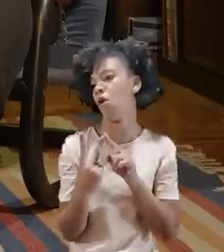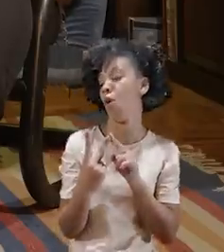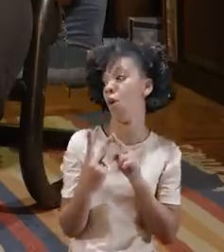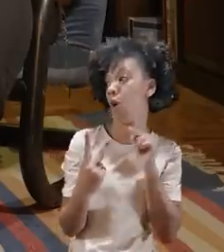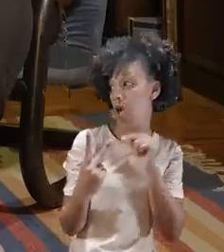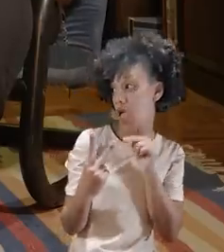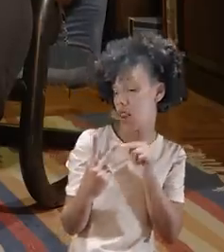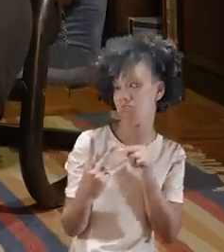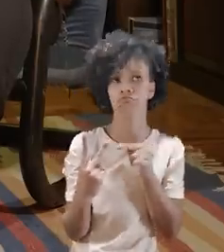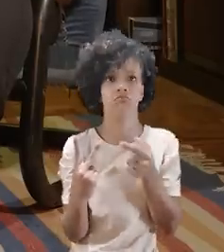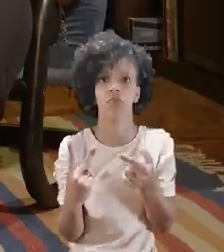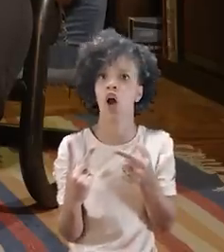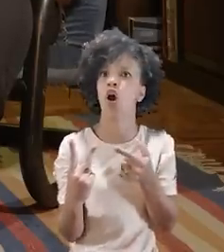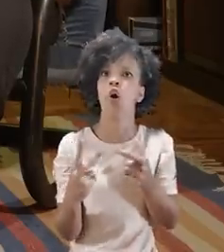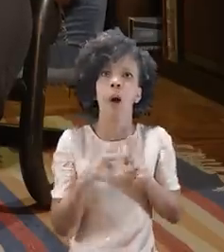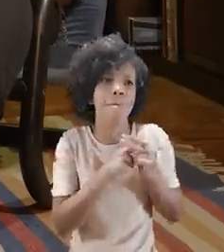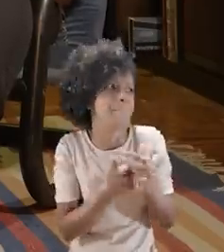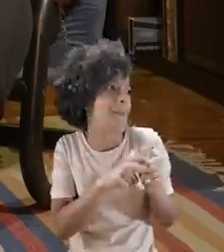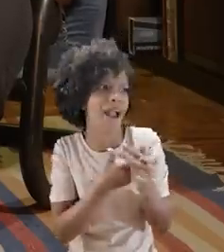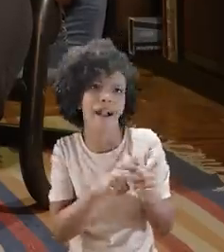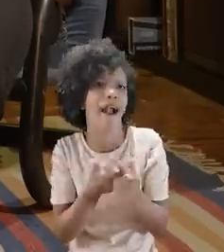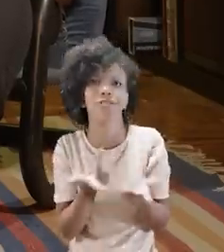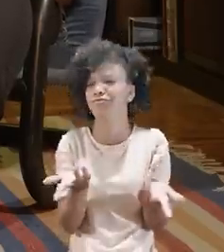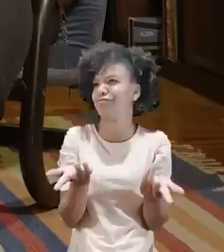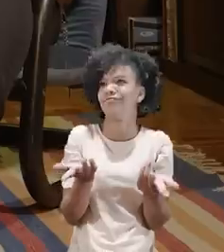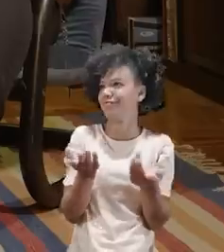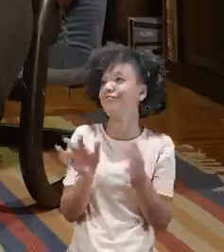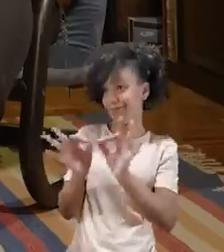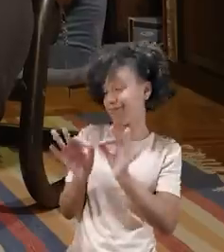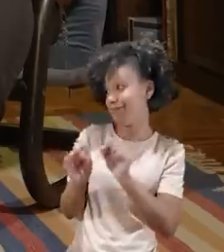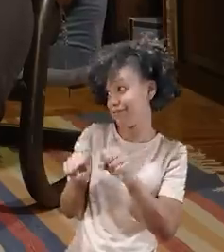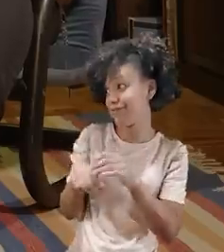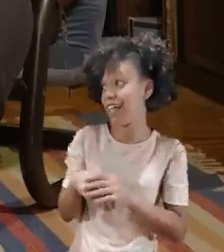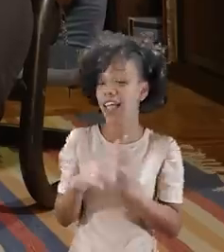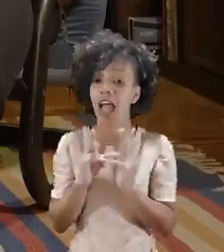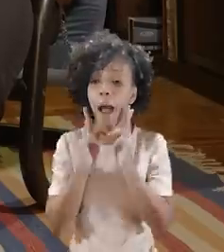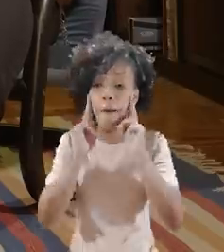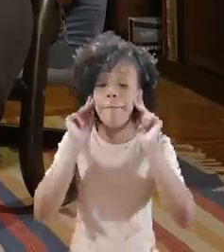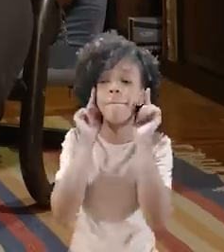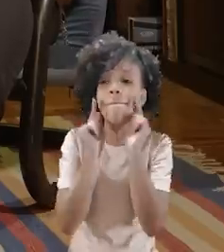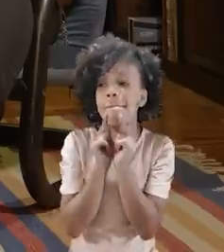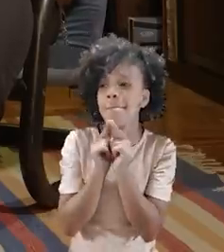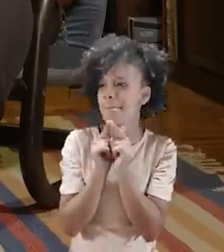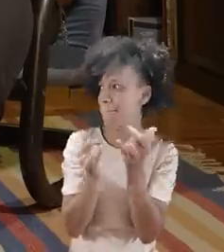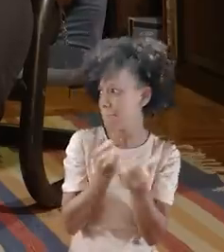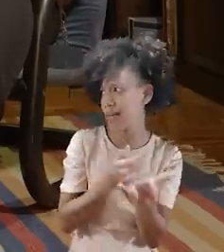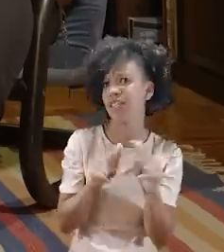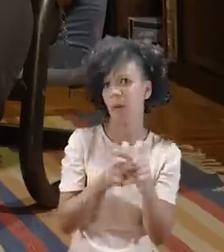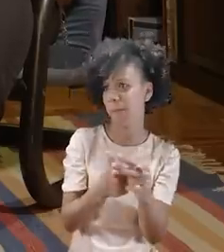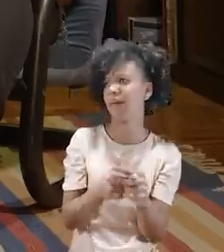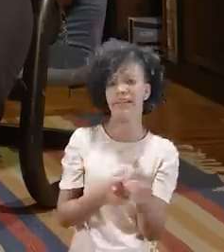ou era o cara que era uma mas é um mecânico que botou um é resultados comente aí a barreira a barbearia